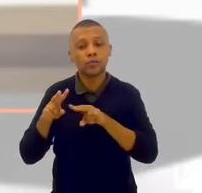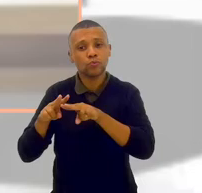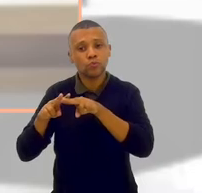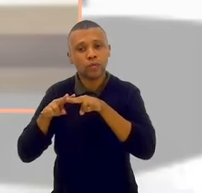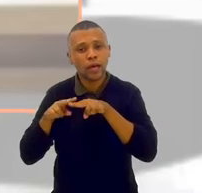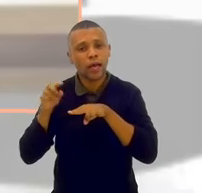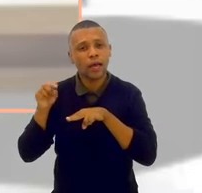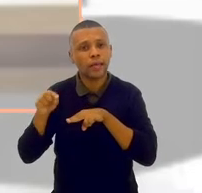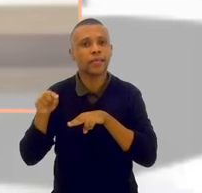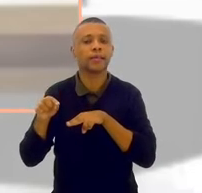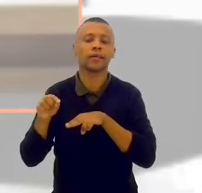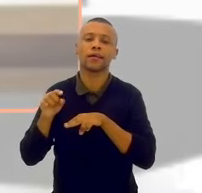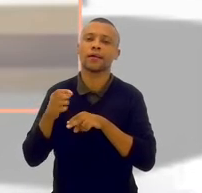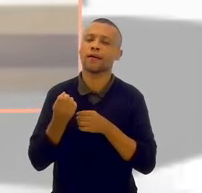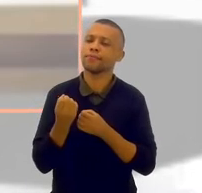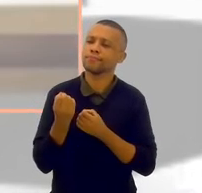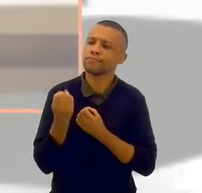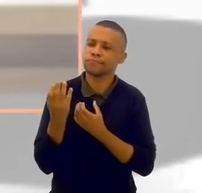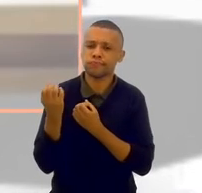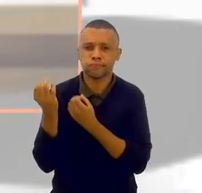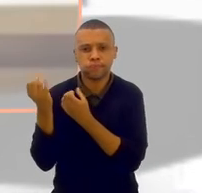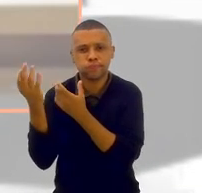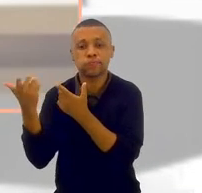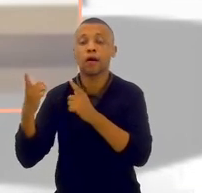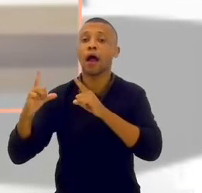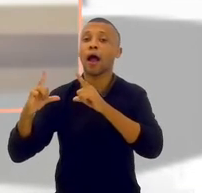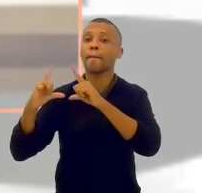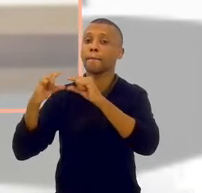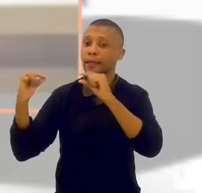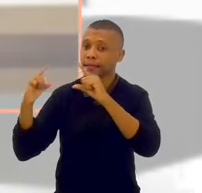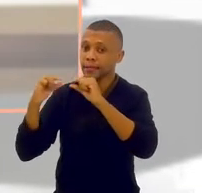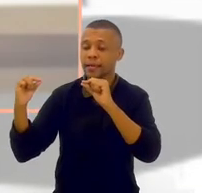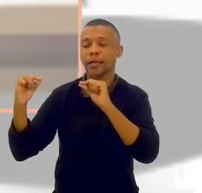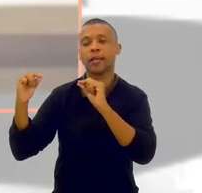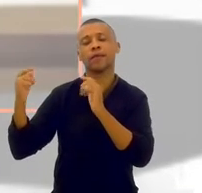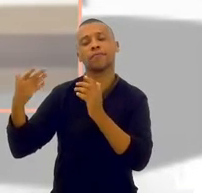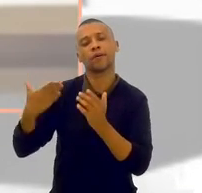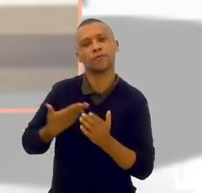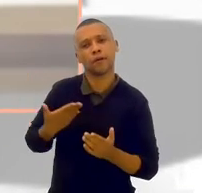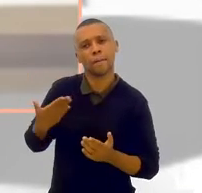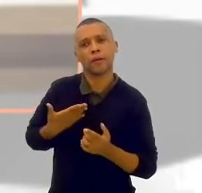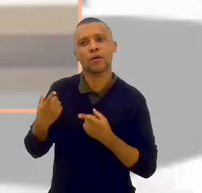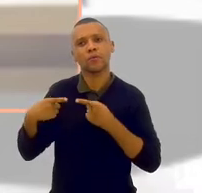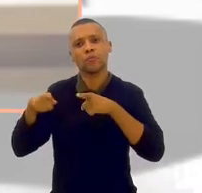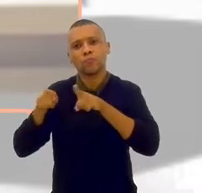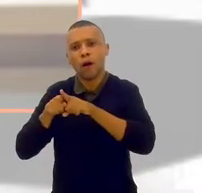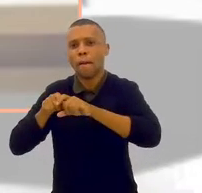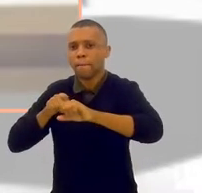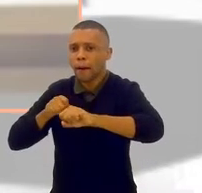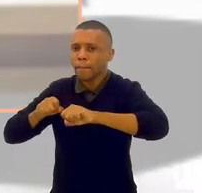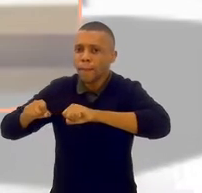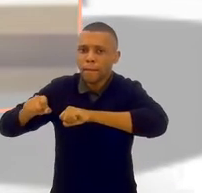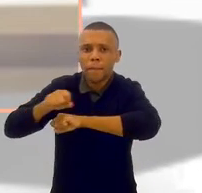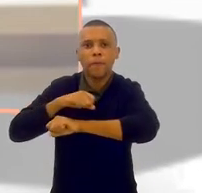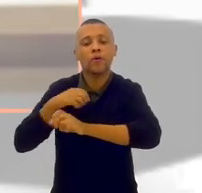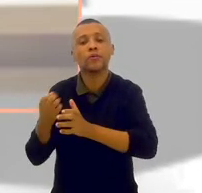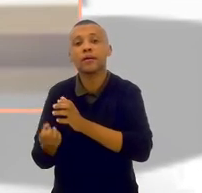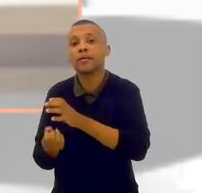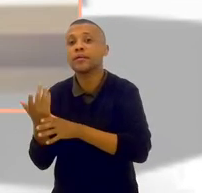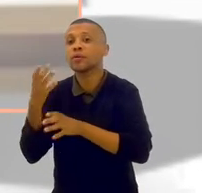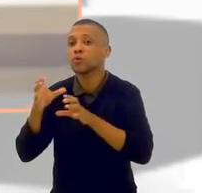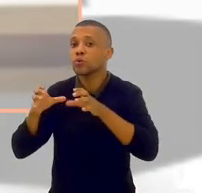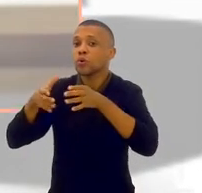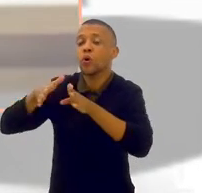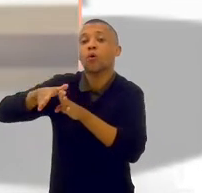essa amizade, você começou a ir muito a Brasília com ela, você ficou bastante amiga, você participou desses movimentos de criação dos